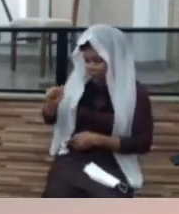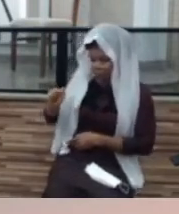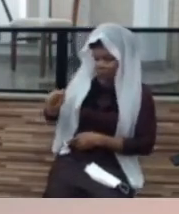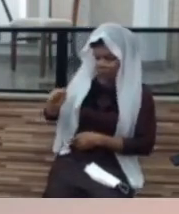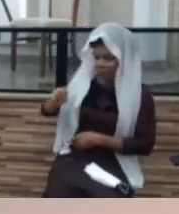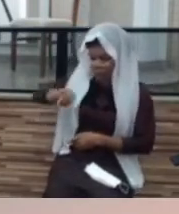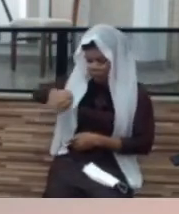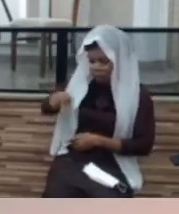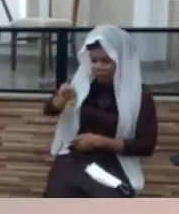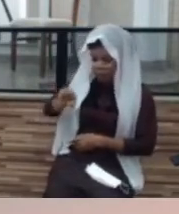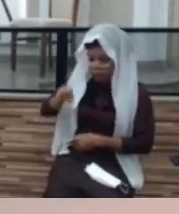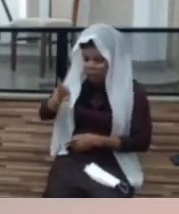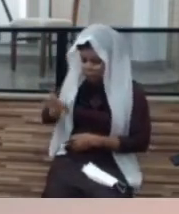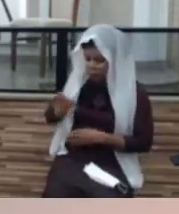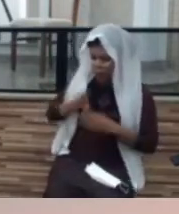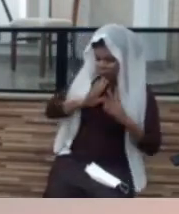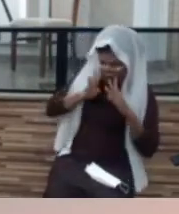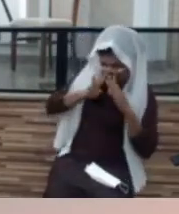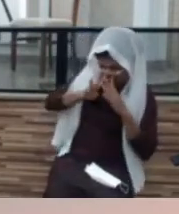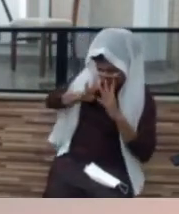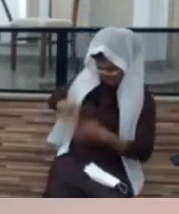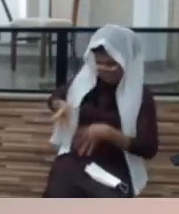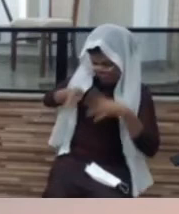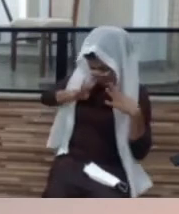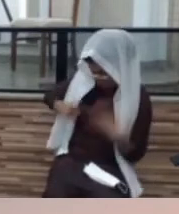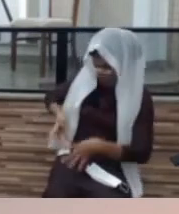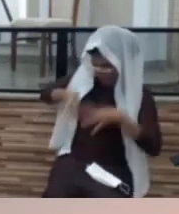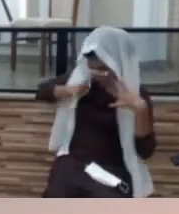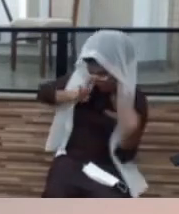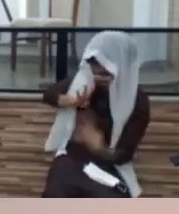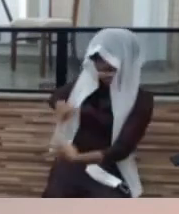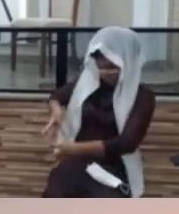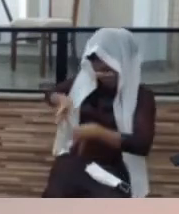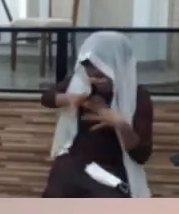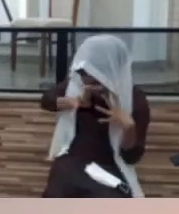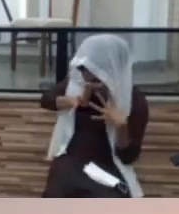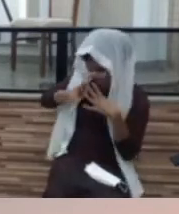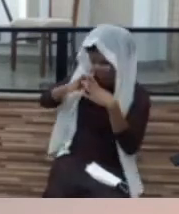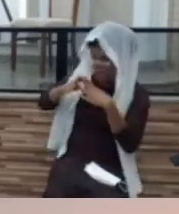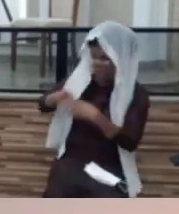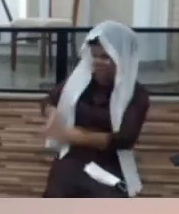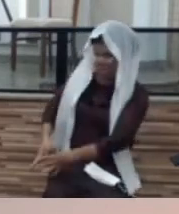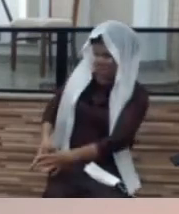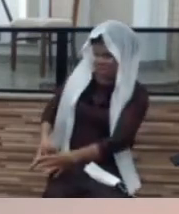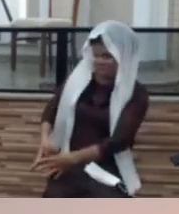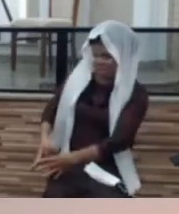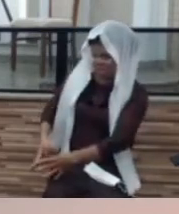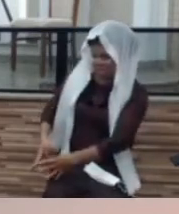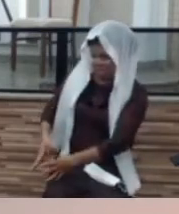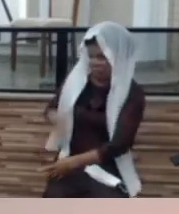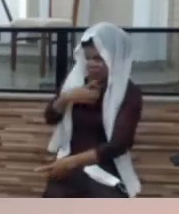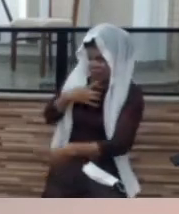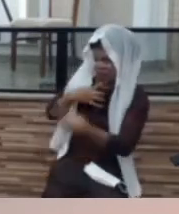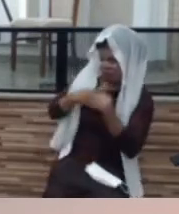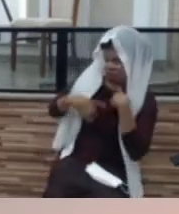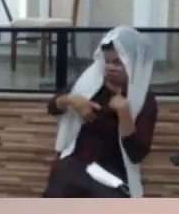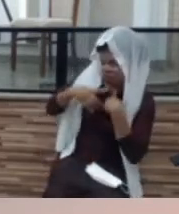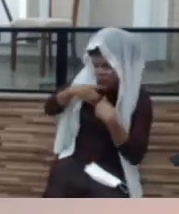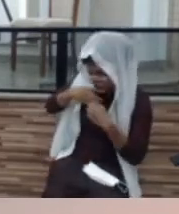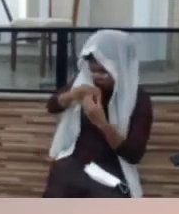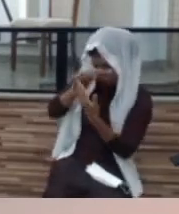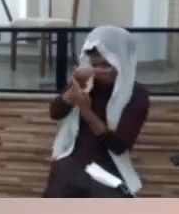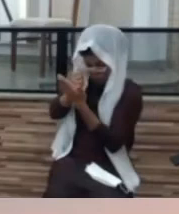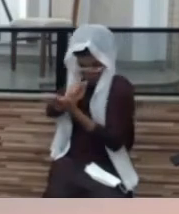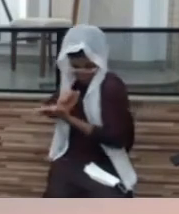que combateram desde o princípio, todas as maneiras para que as muralhas não fossem erguidas, né, irmãos? Muitos